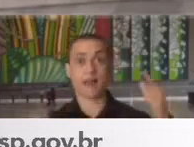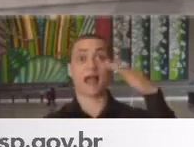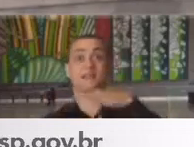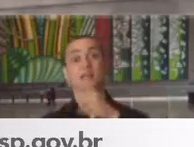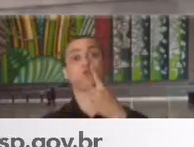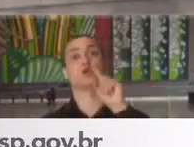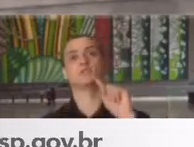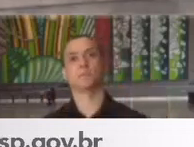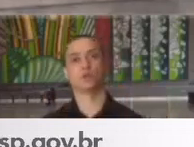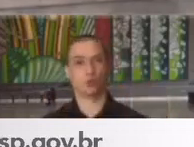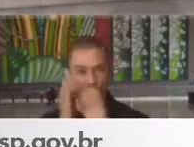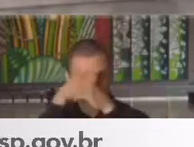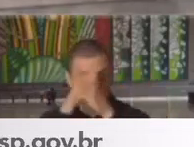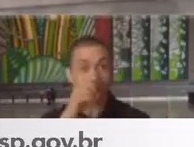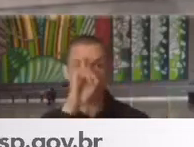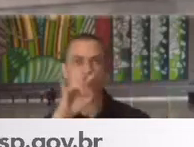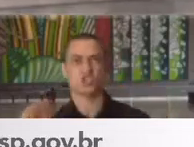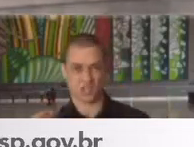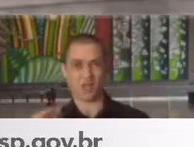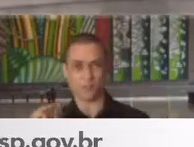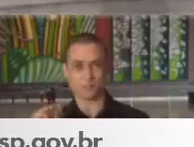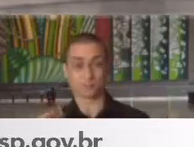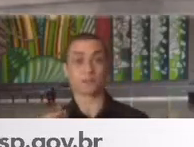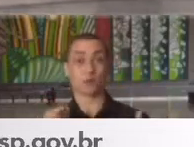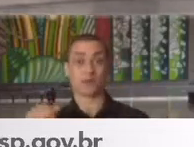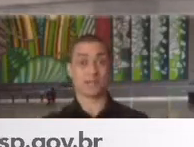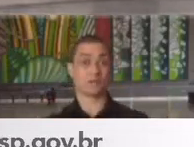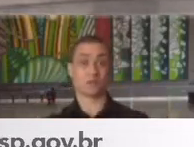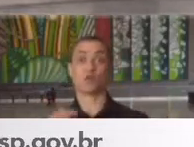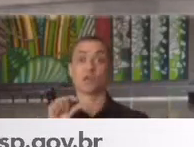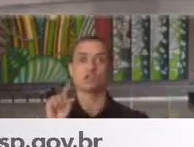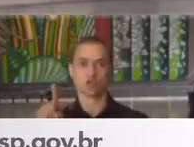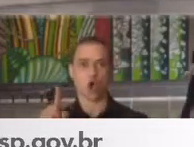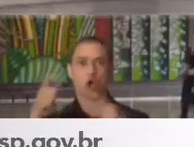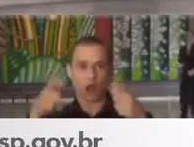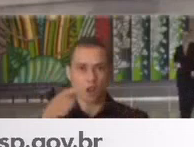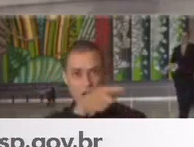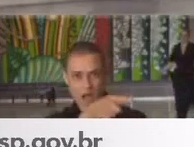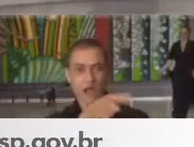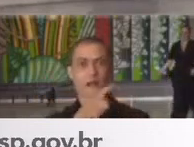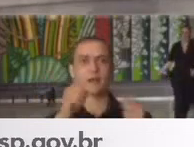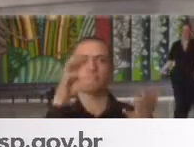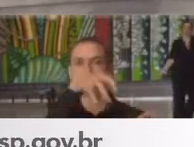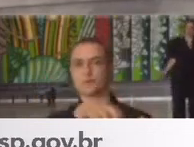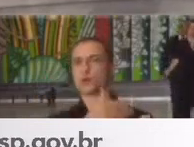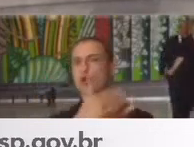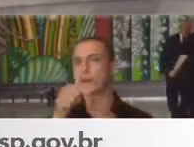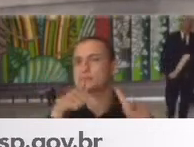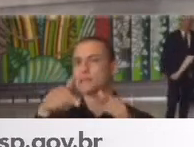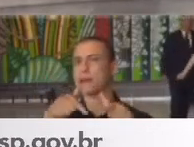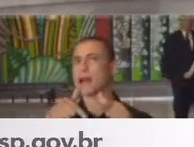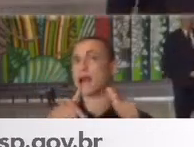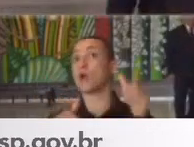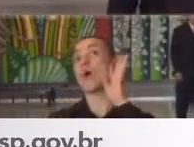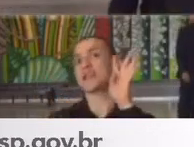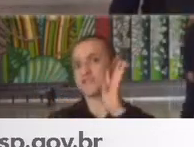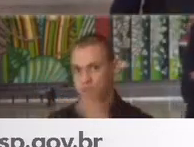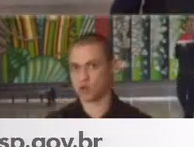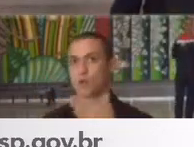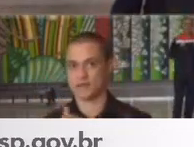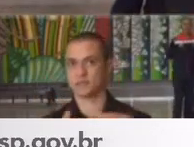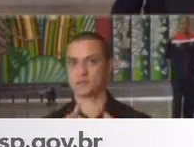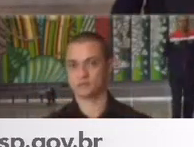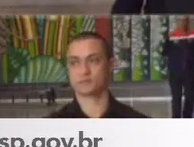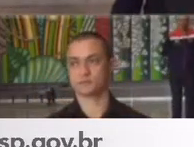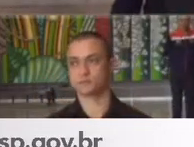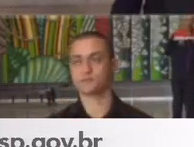2.000 testes dia. Isso está, nesse momento, em instalação e deve começar a operar na quarta-feira. Obrigado,